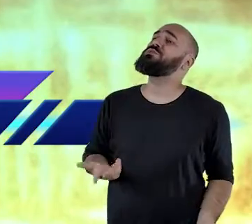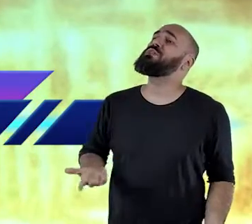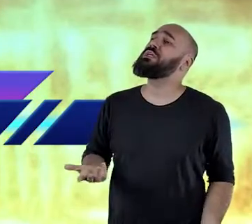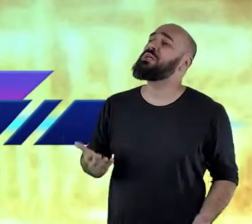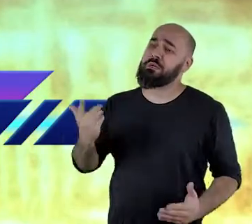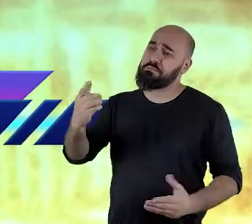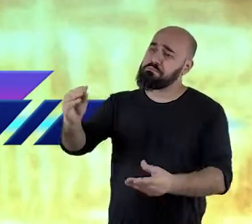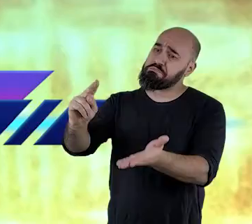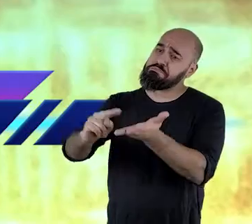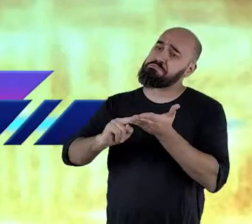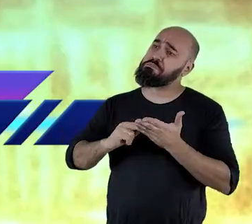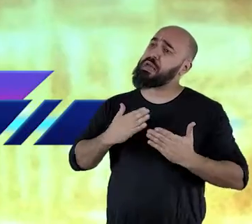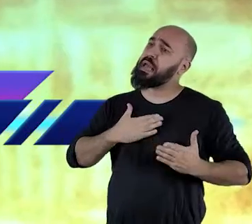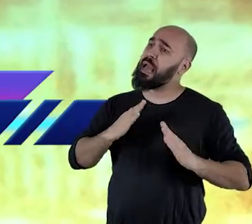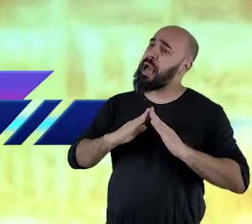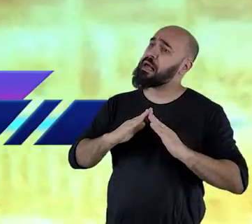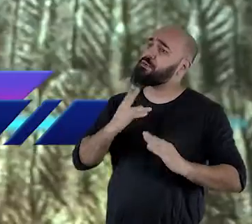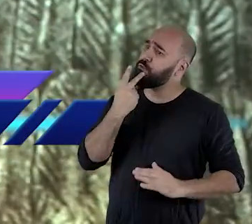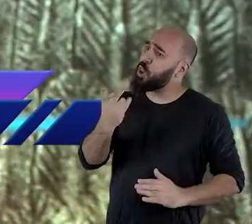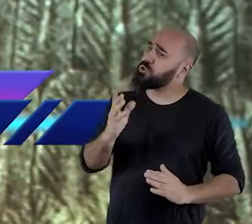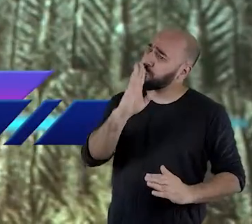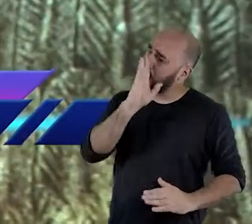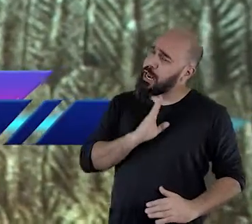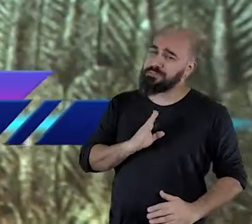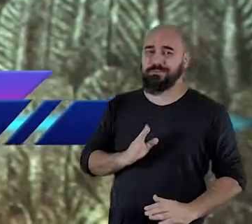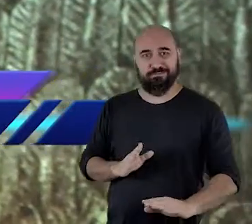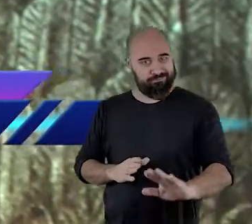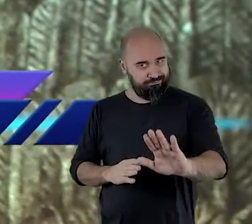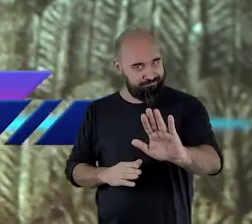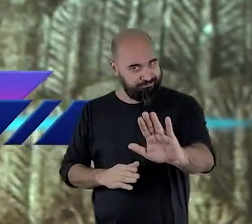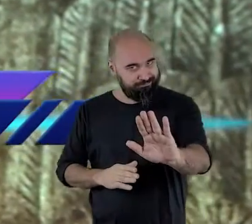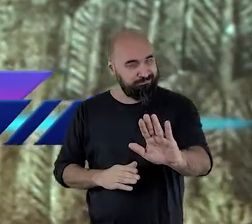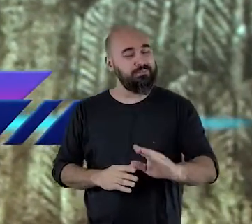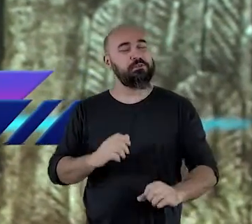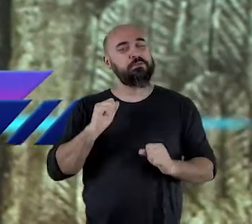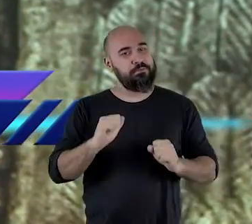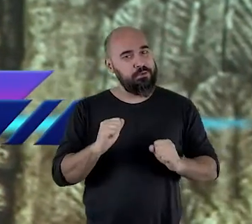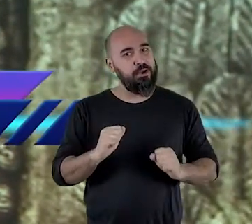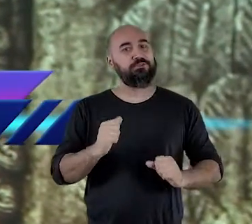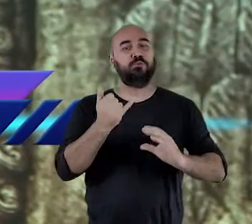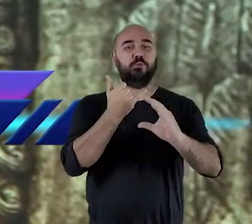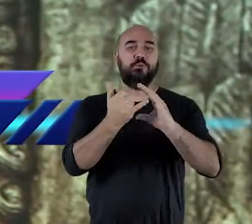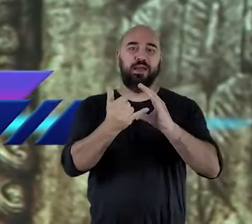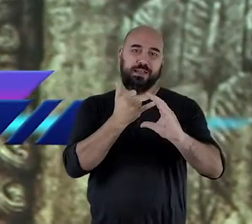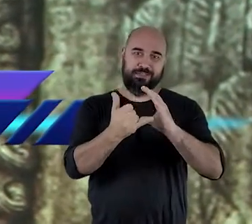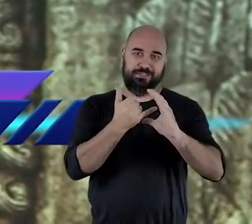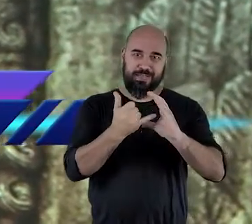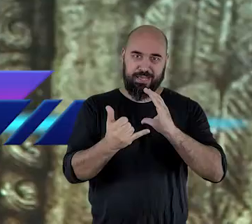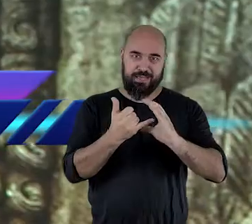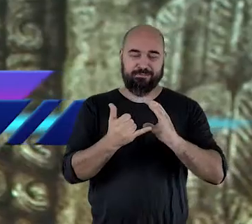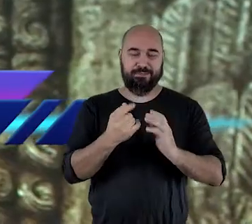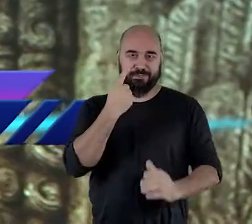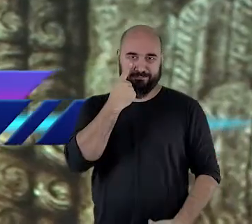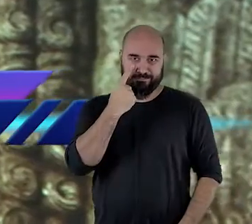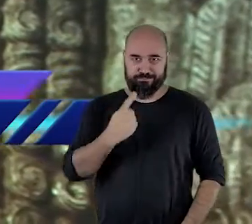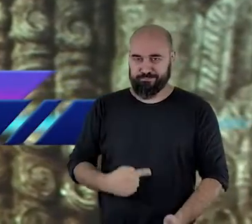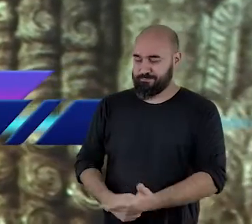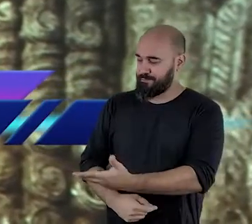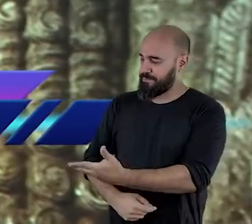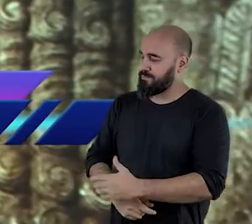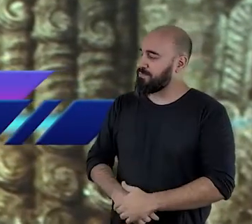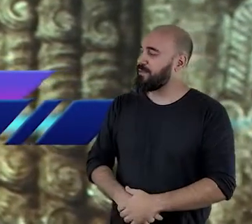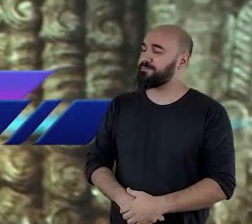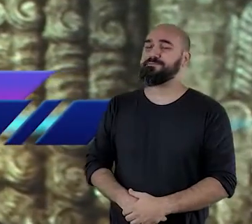aqui na minha casa? Vou te dizer. Você pode mandar uma mensagem para nós pelo WhatsApp. O número é 12